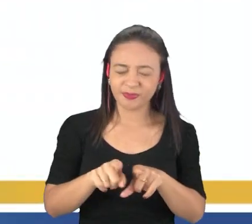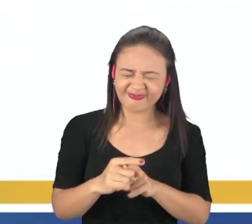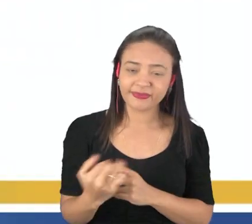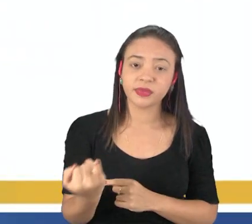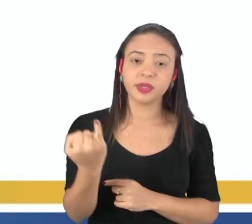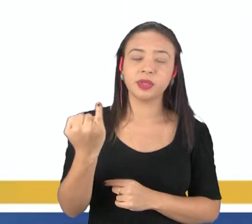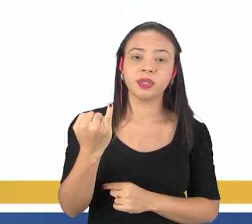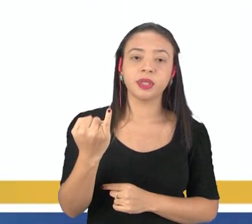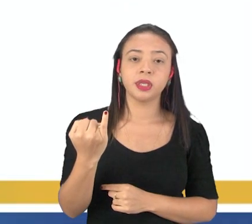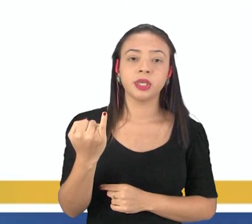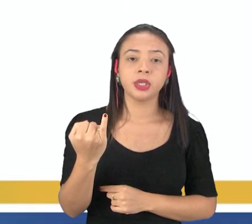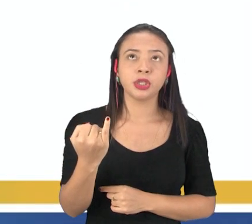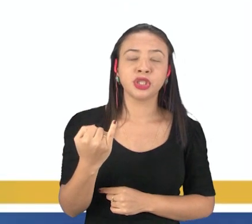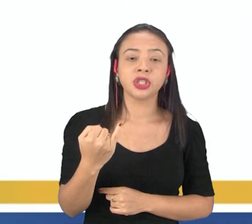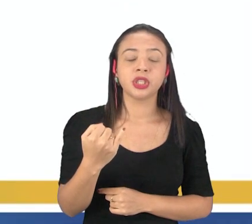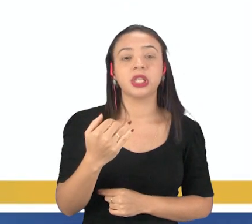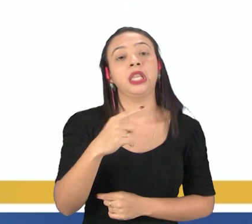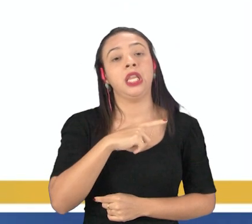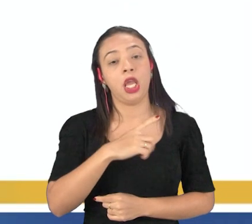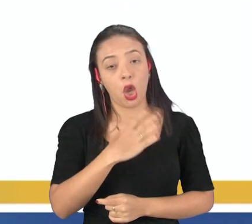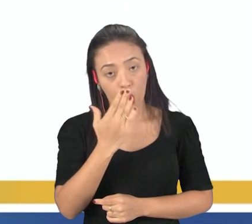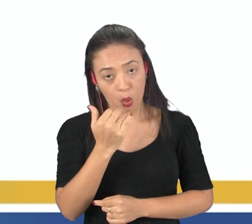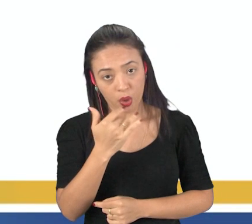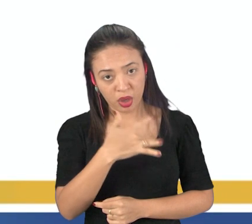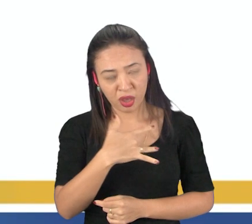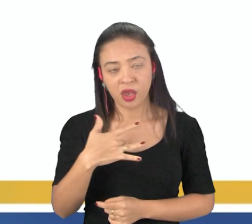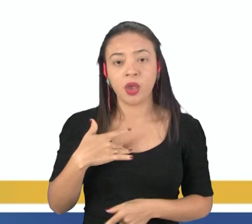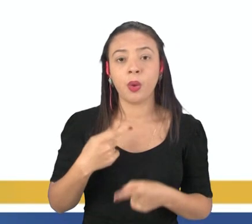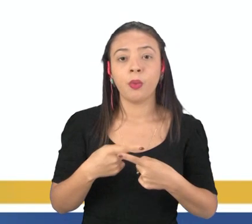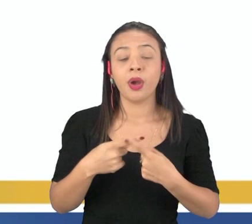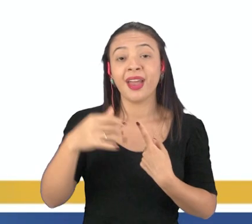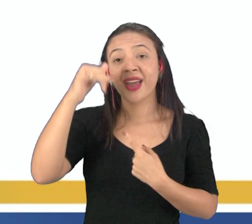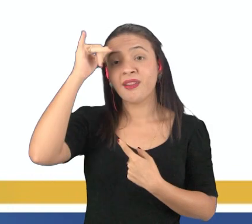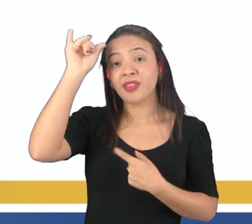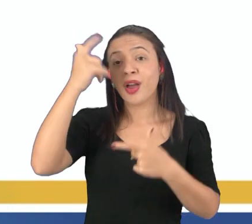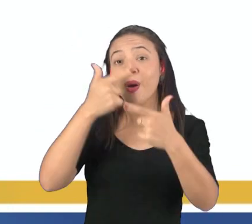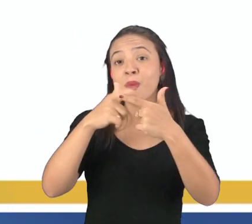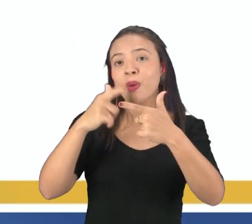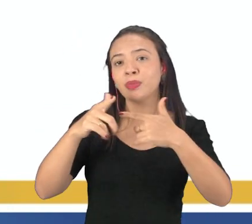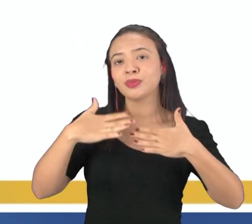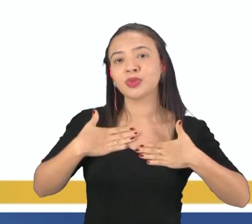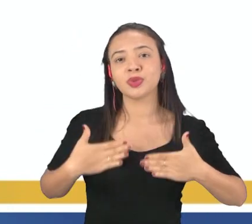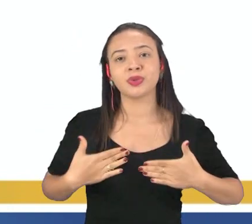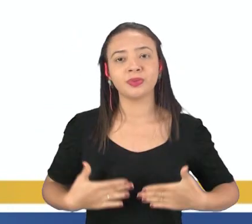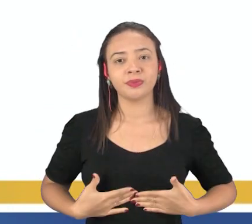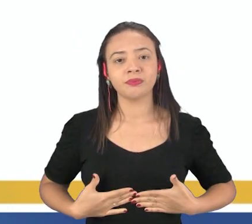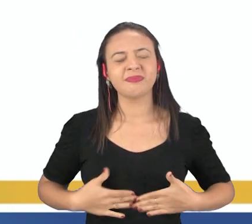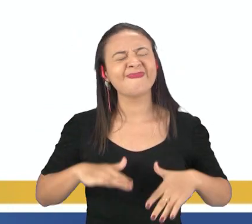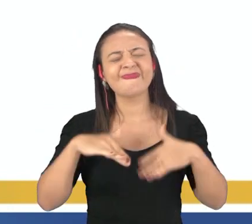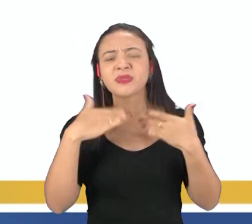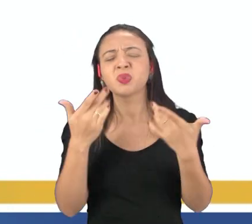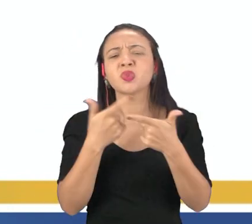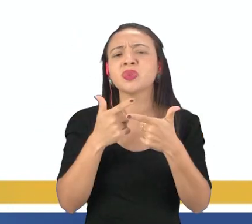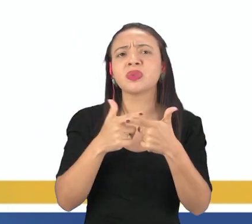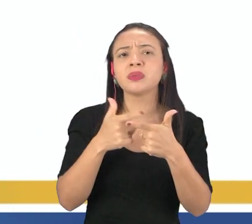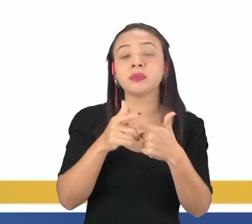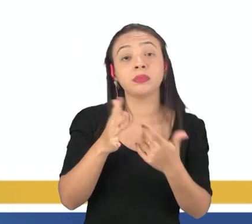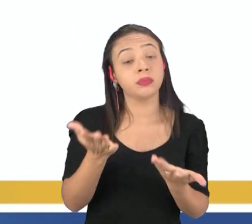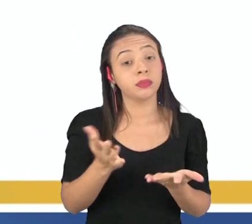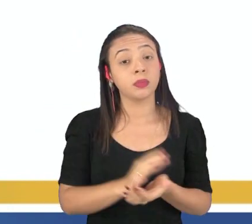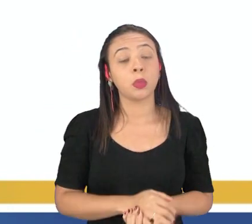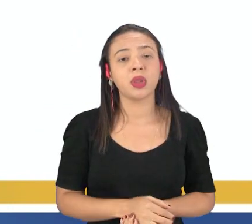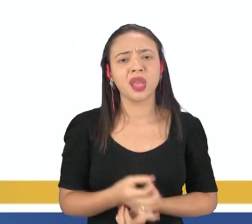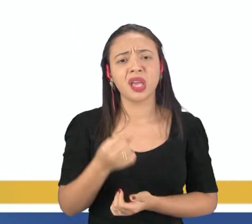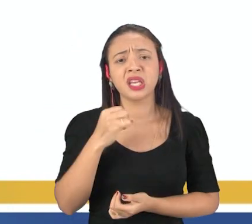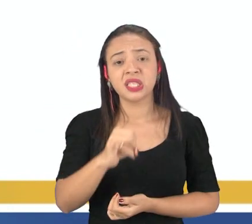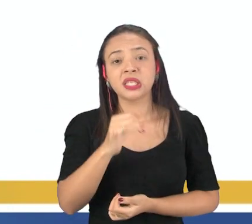a gente tente seguir ao máximo uma alimentação saudável para evitar problemas futuros para o nosso corpo. Que problemas futuros seriam esses?